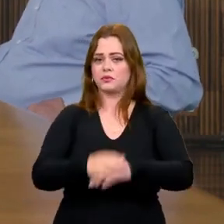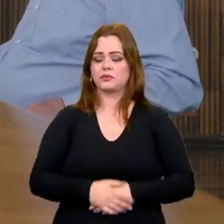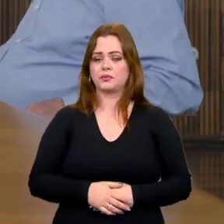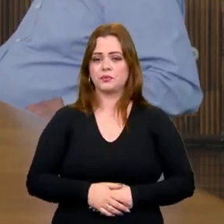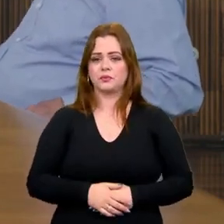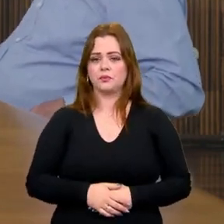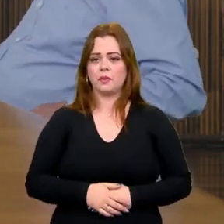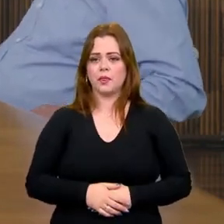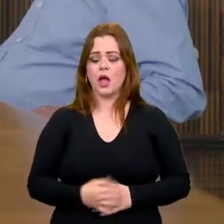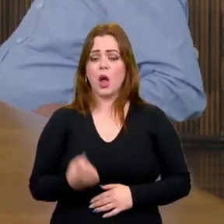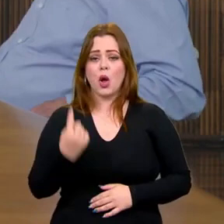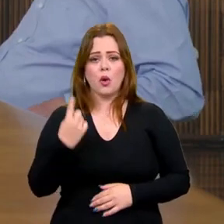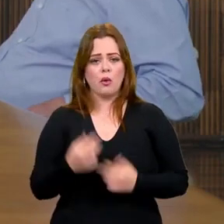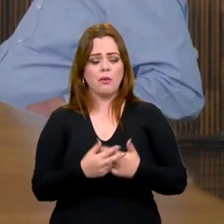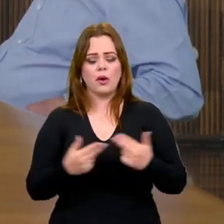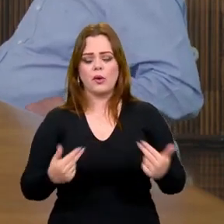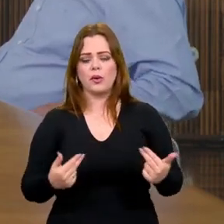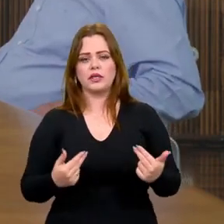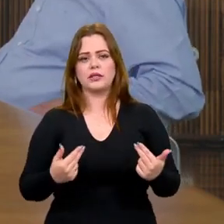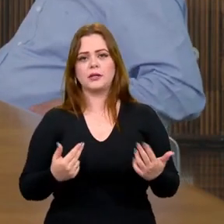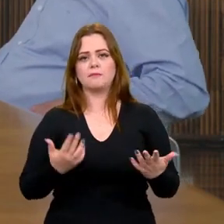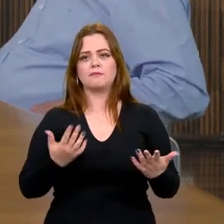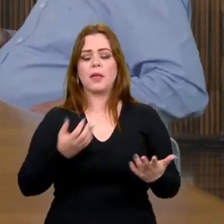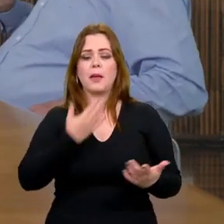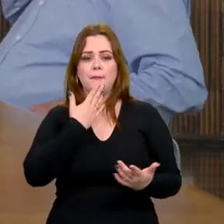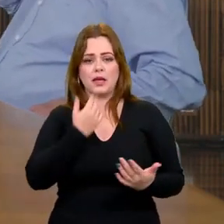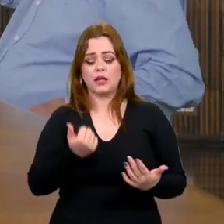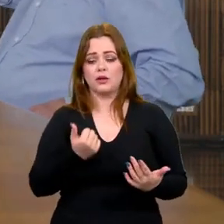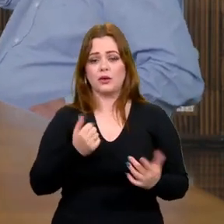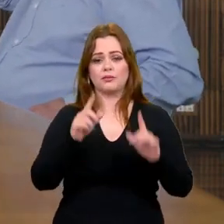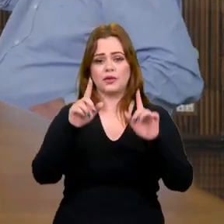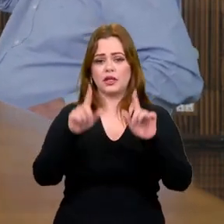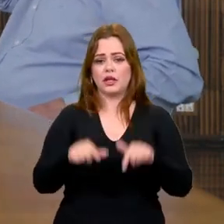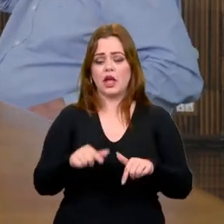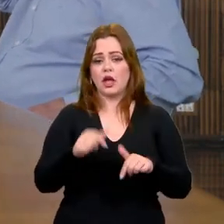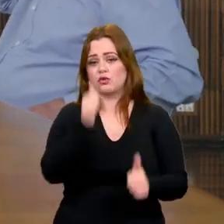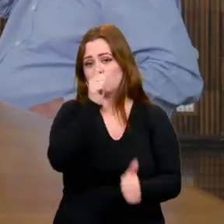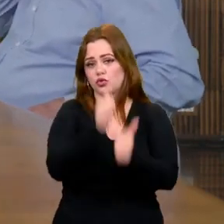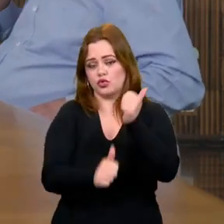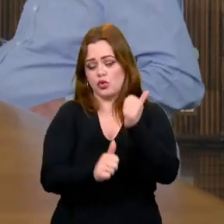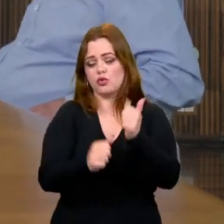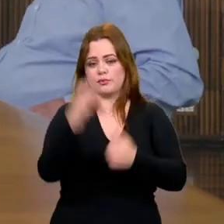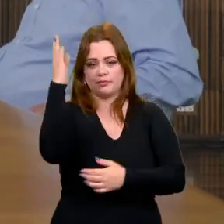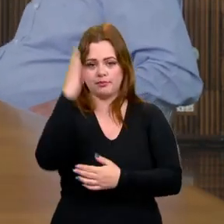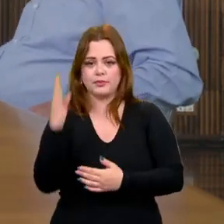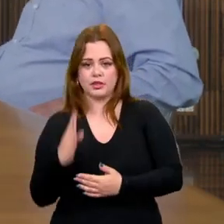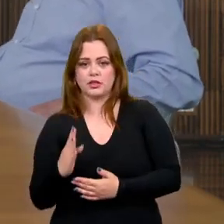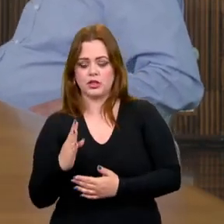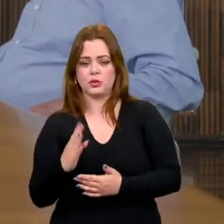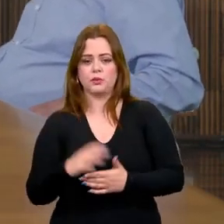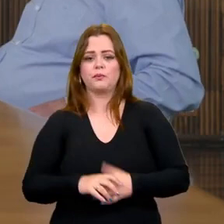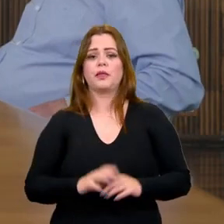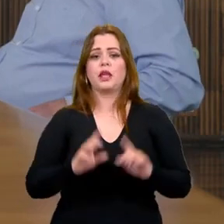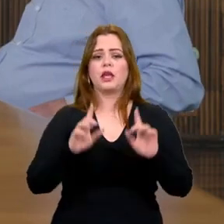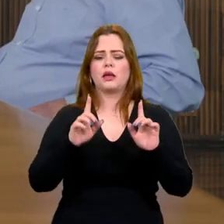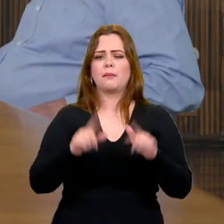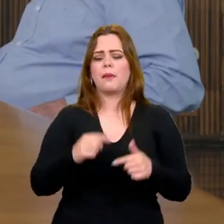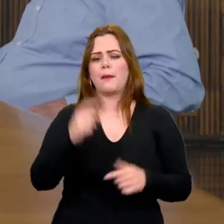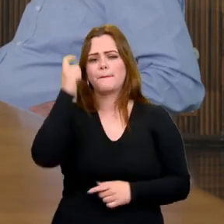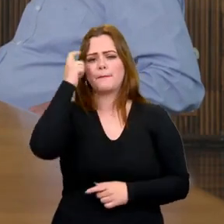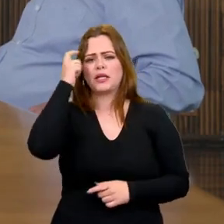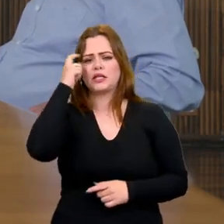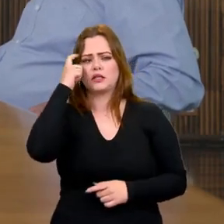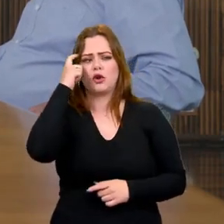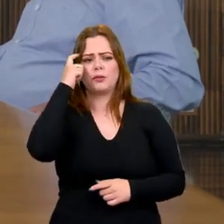terminar seleção brasileira vai jogar aí dois jogos aí essa Seleção Brasileira pensando aqui a copa do mundo já 24 anos a gente